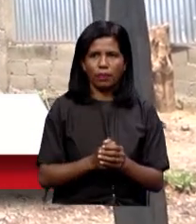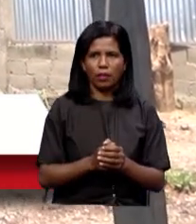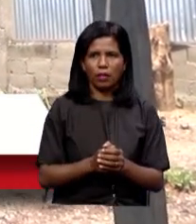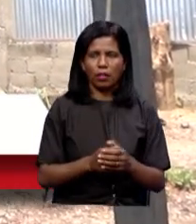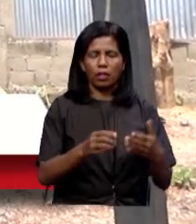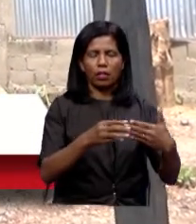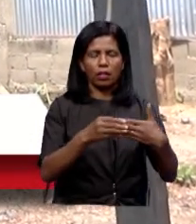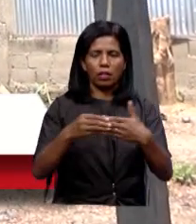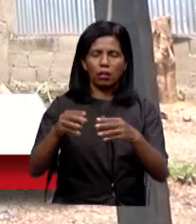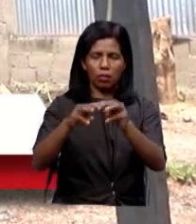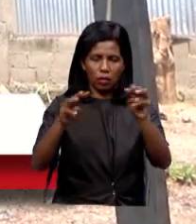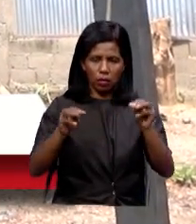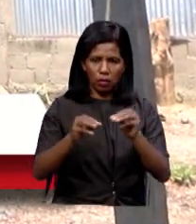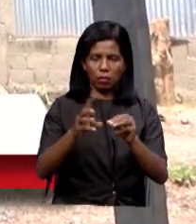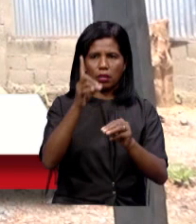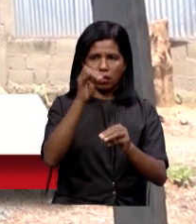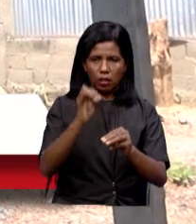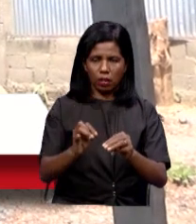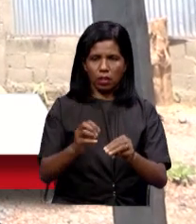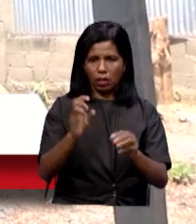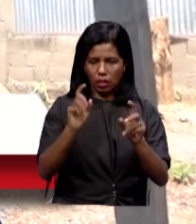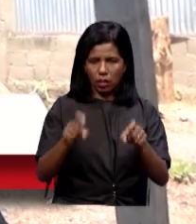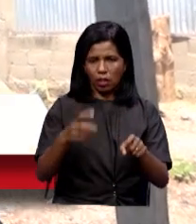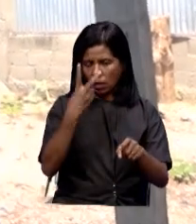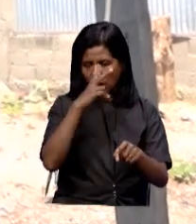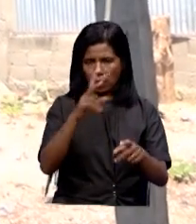autoridade municipio de li tem que hare fatin sira be hanessa